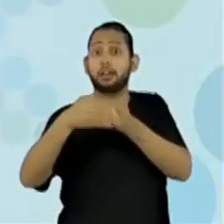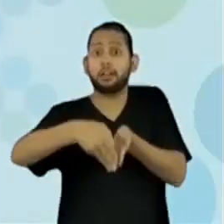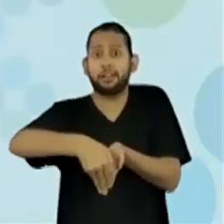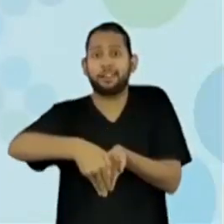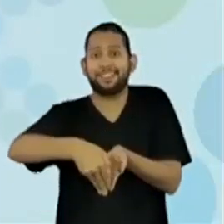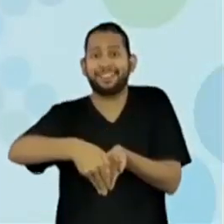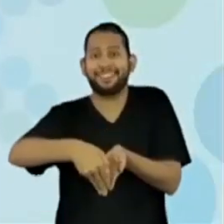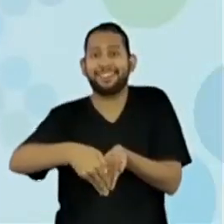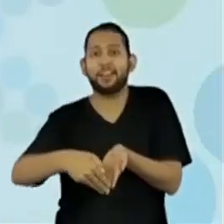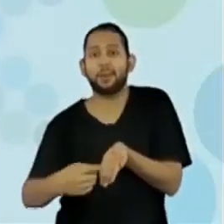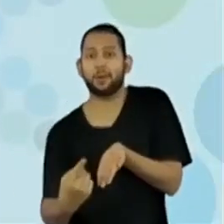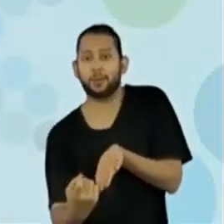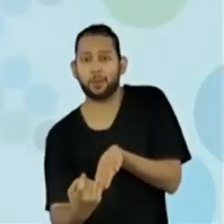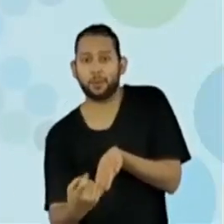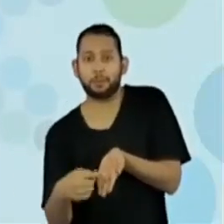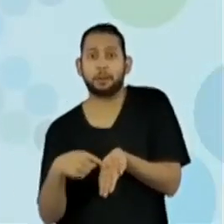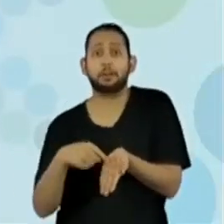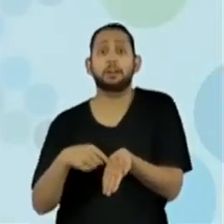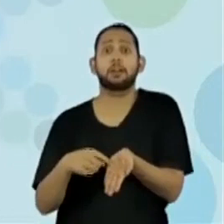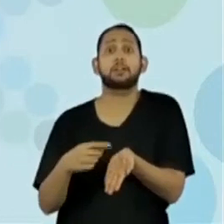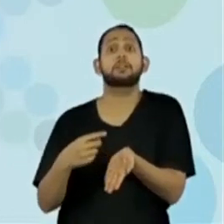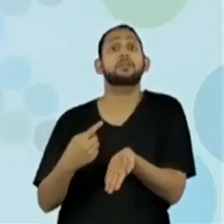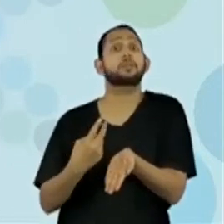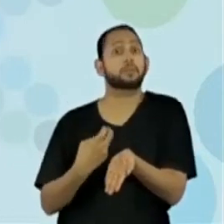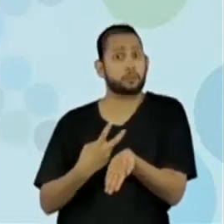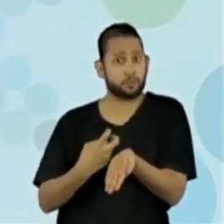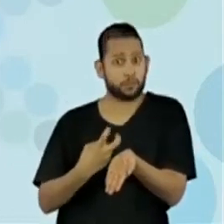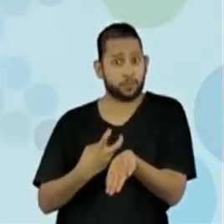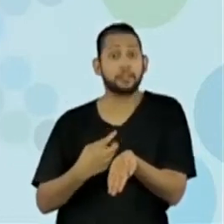duas aqui, ó,